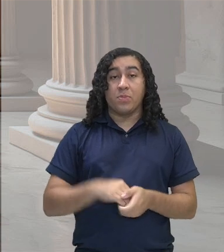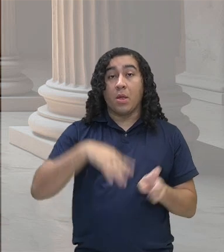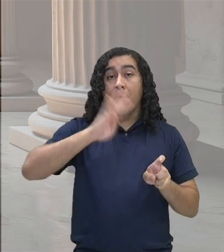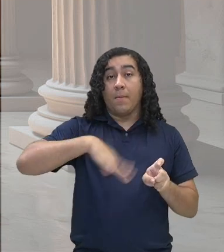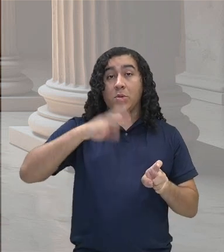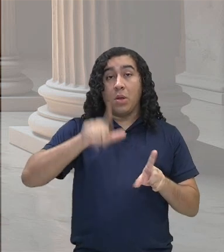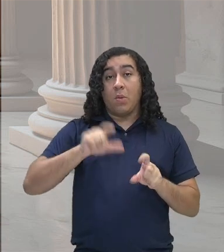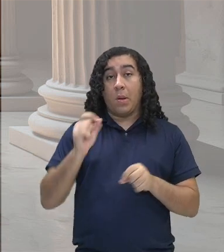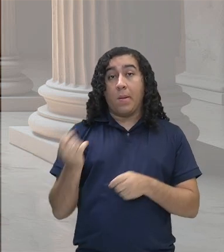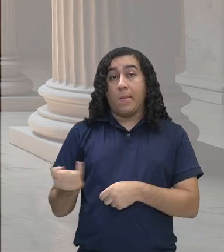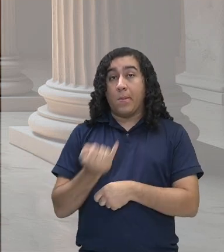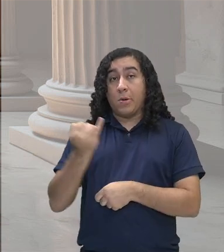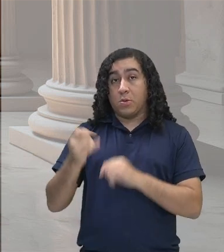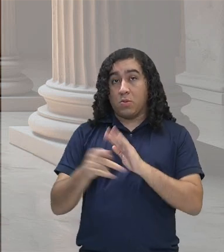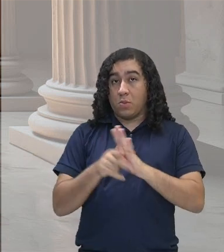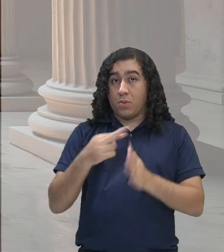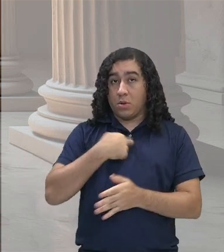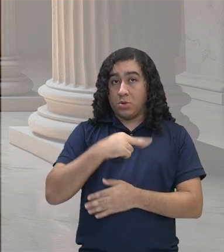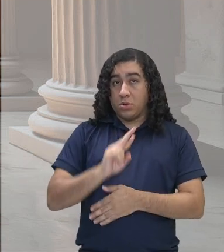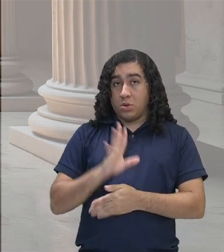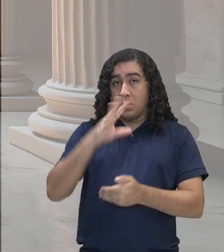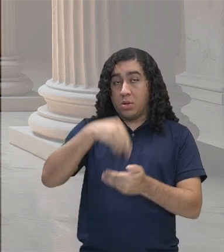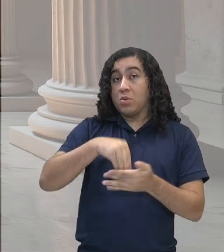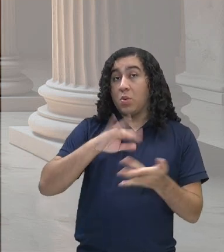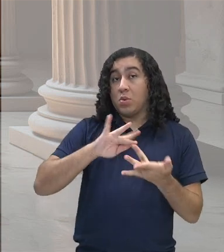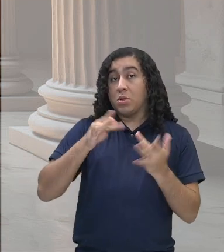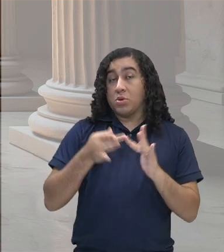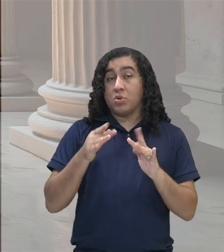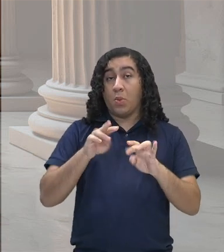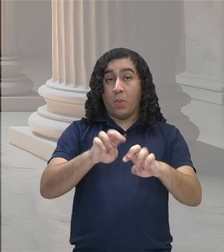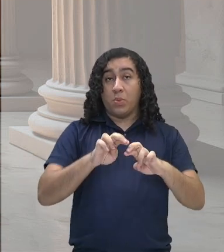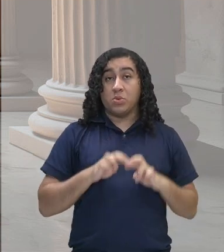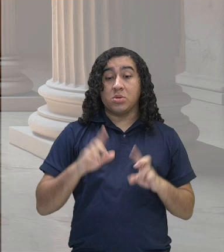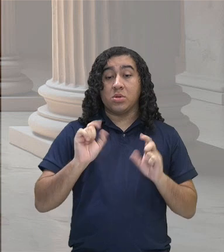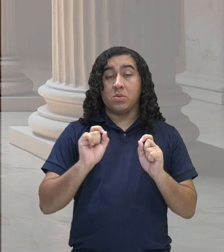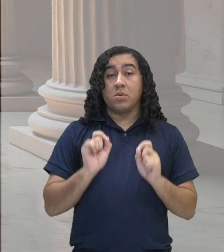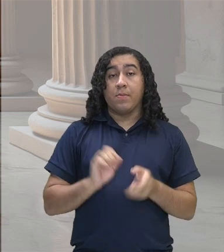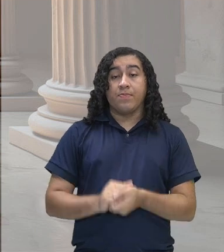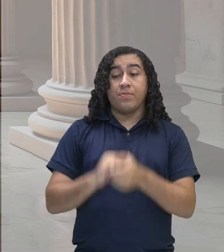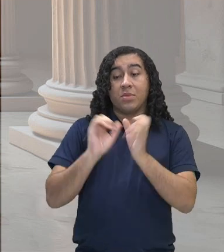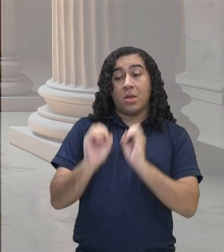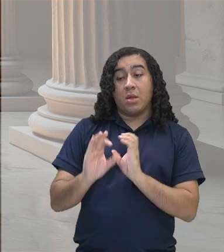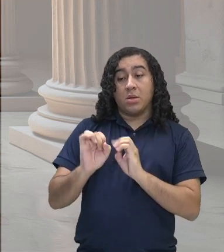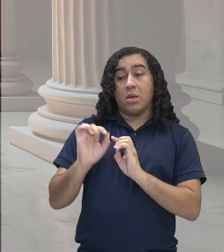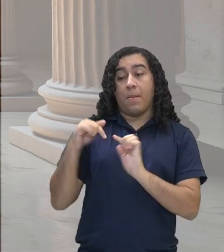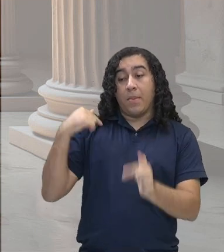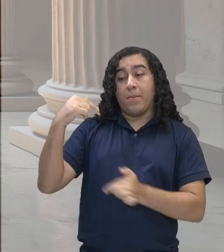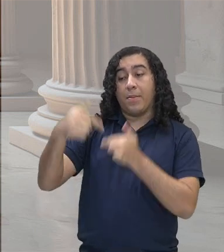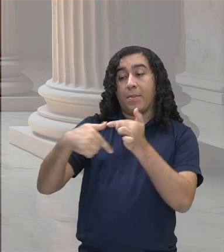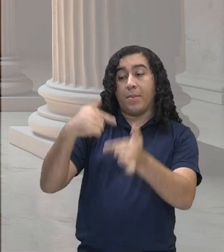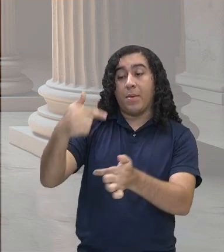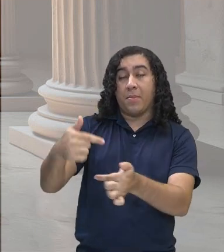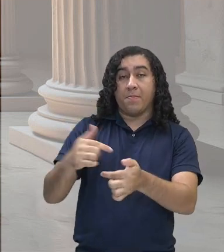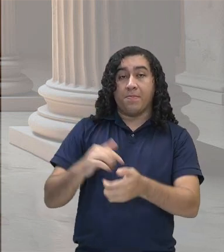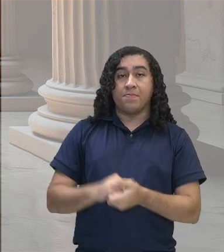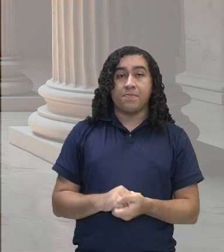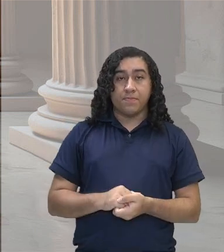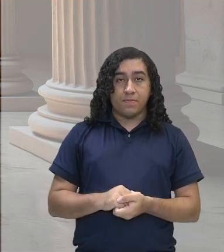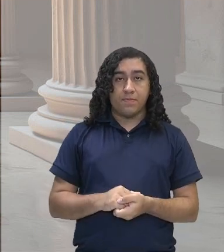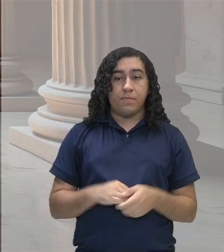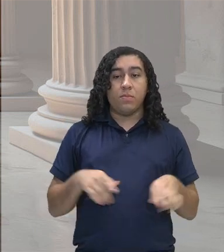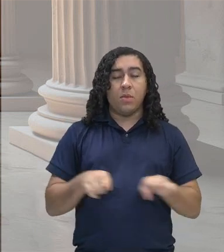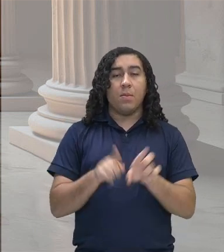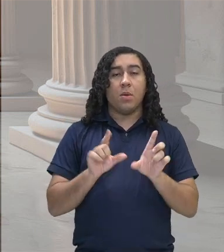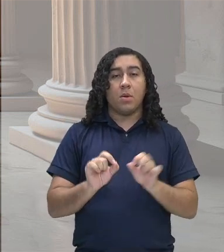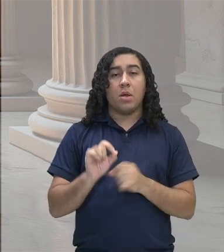partes importantes das religiões e por elas são transmitidos para as gerações futuras. A palavra mito ela vem do